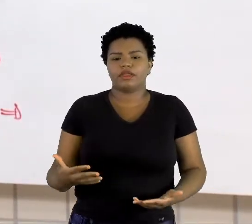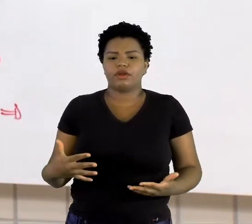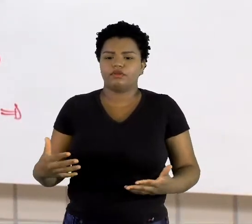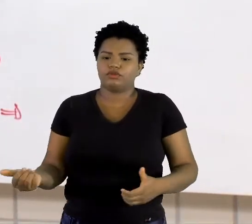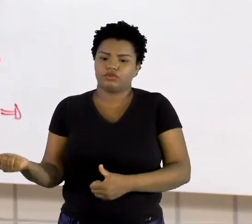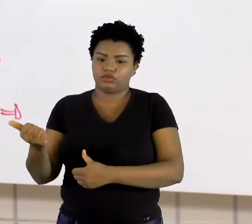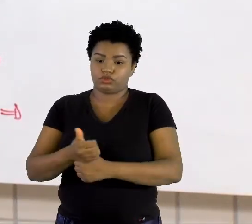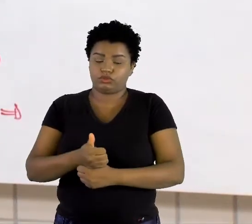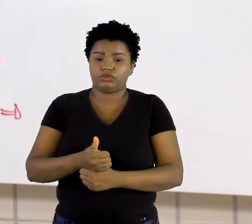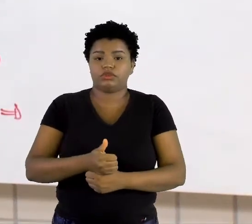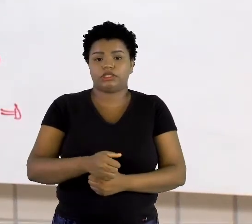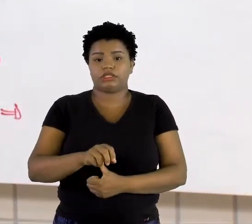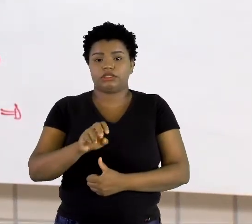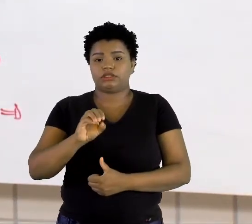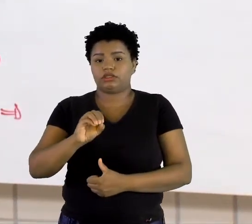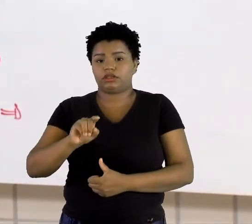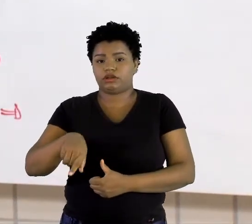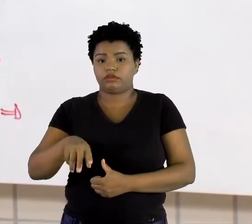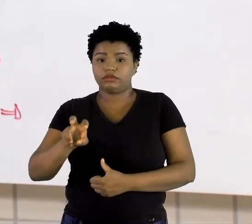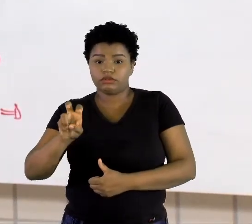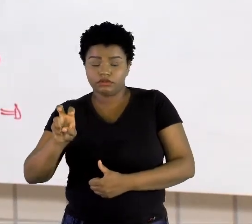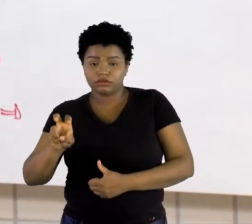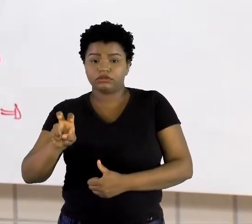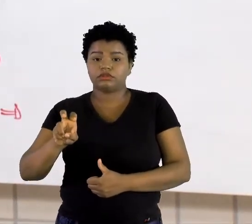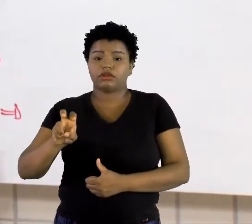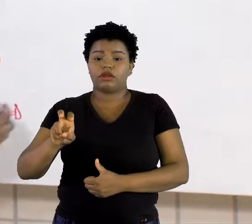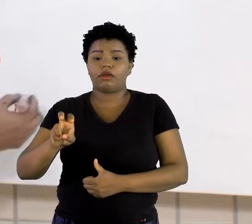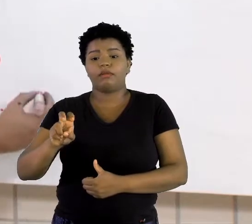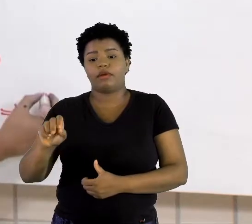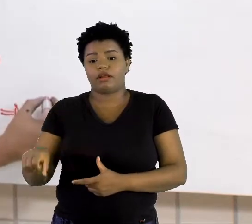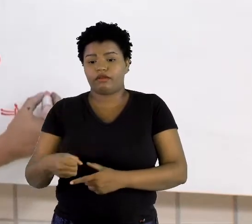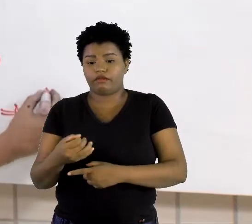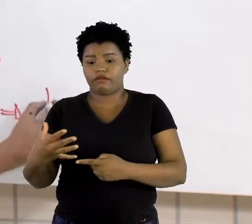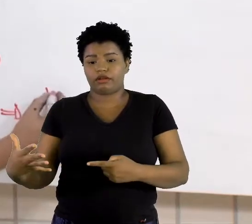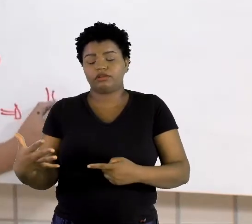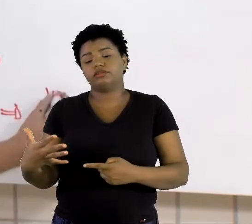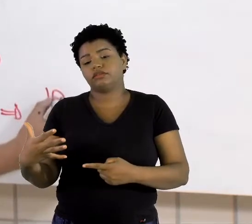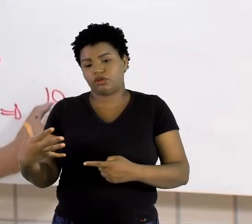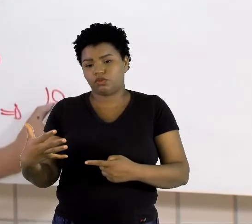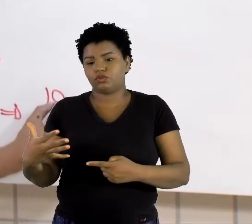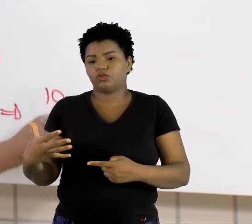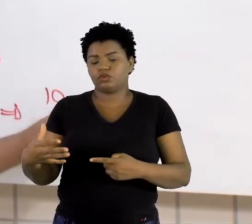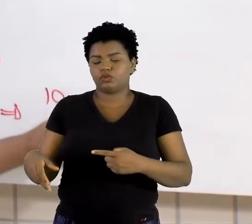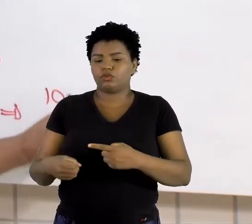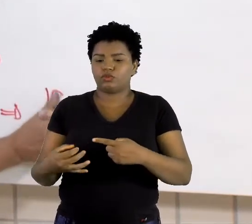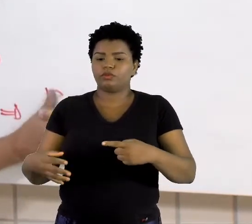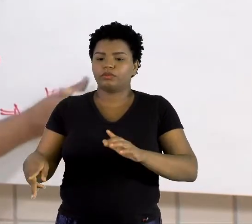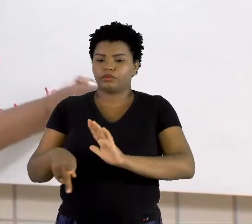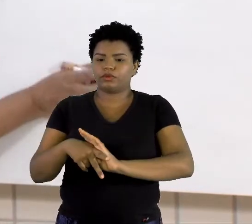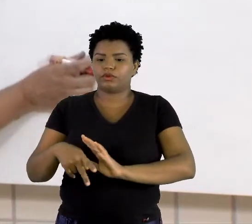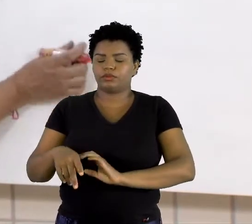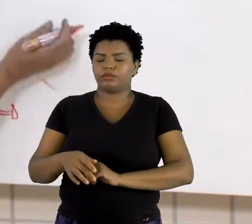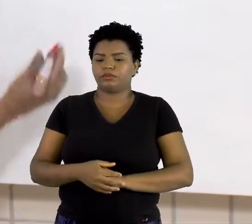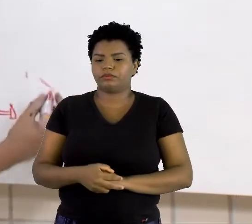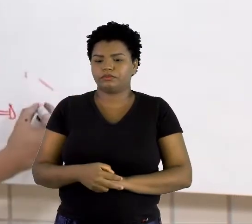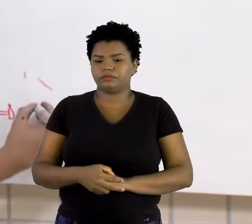5 décimos pela fração 5 décimos. Então eu teria A